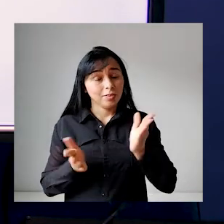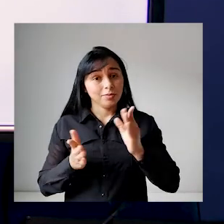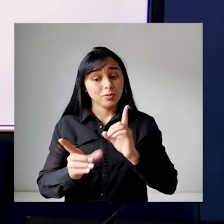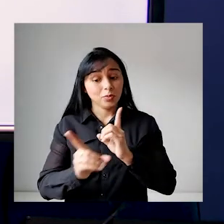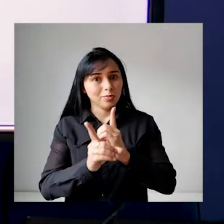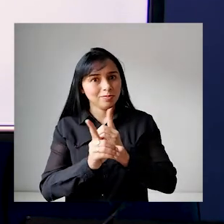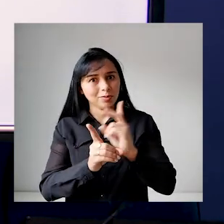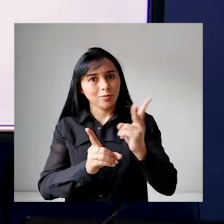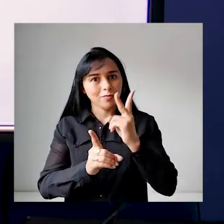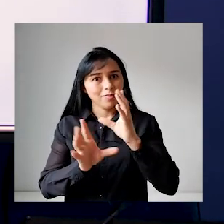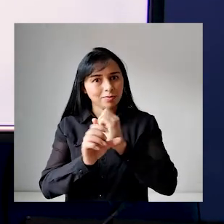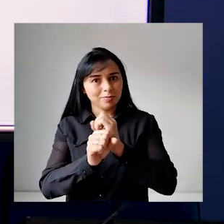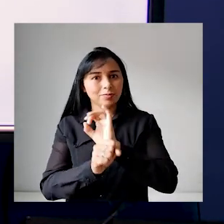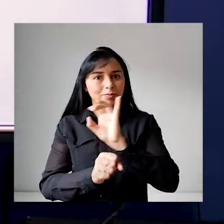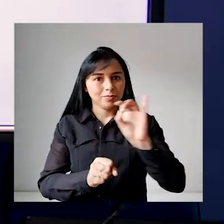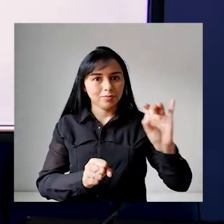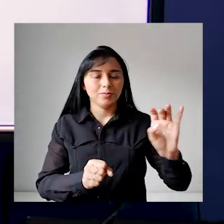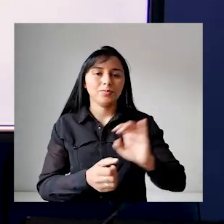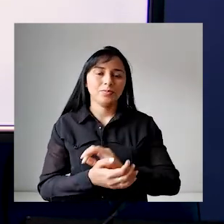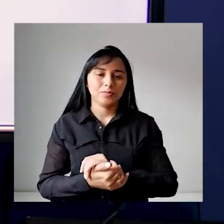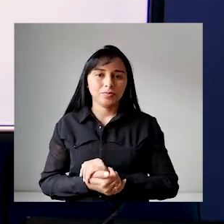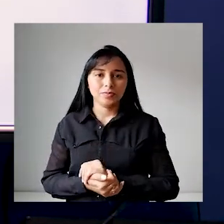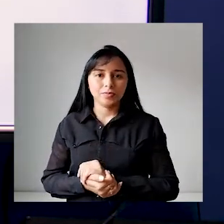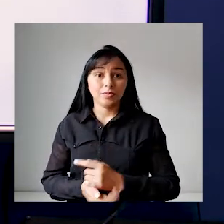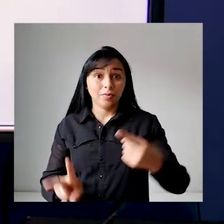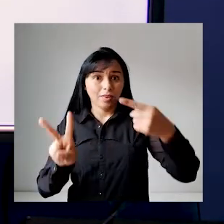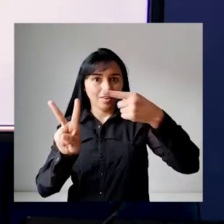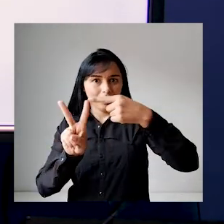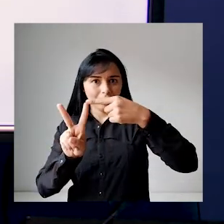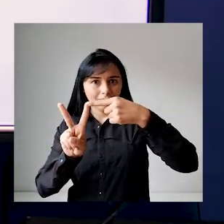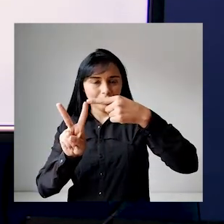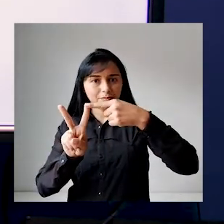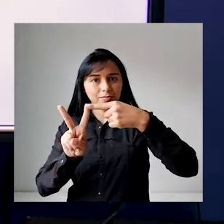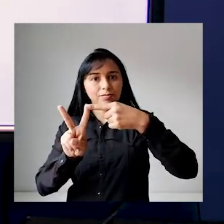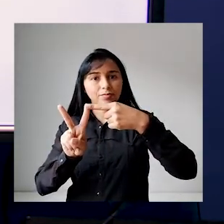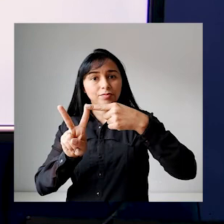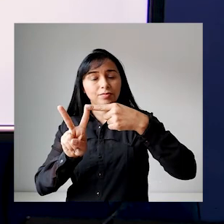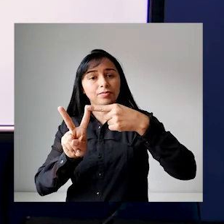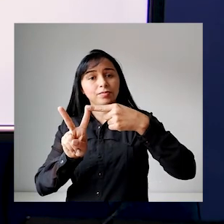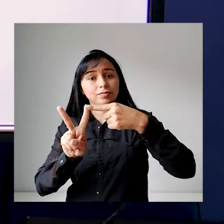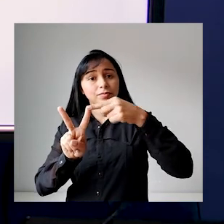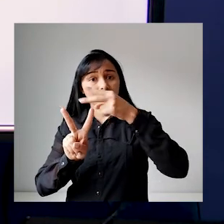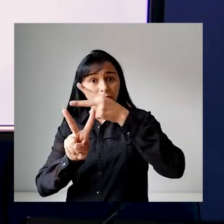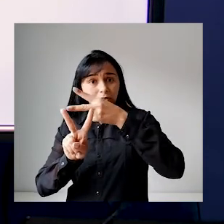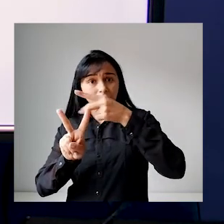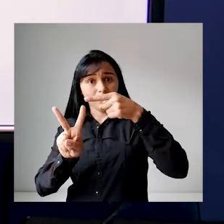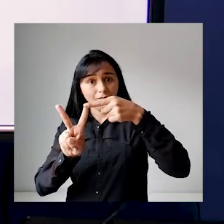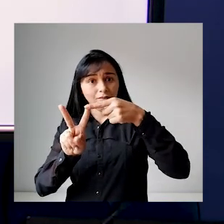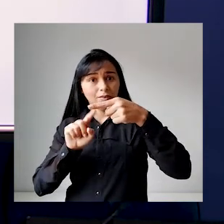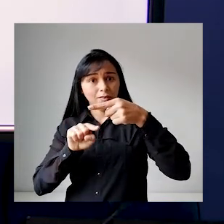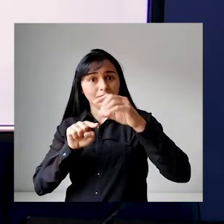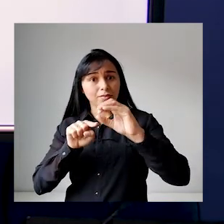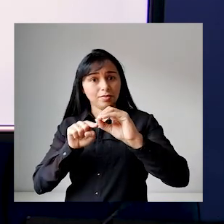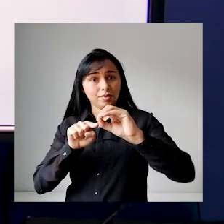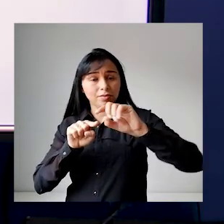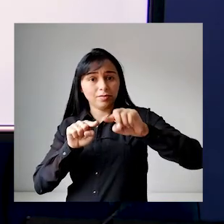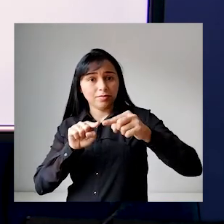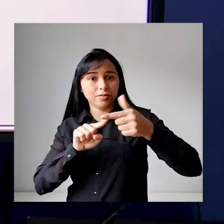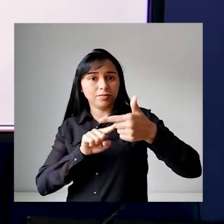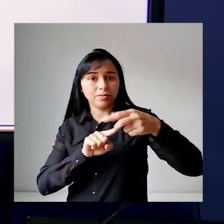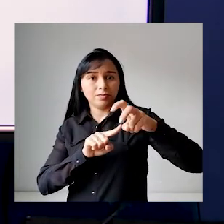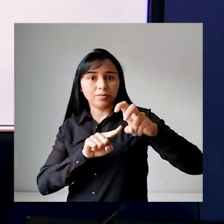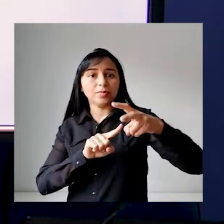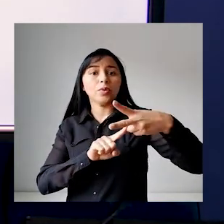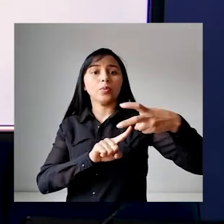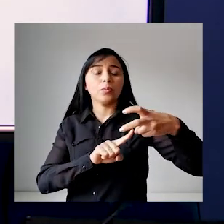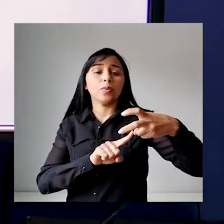os valores. Vamos lá. Raiz quadrada de 0,25 é igual a 0,5,